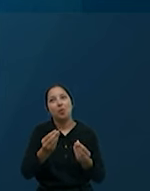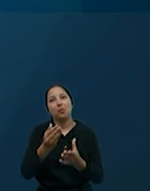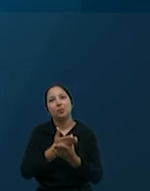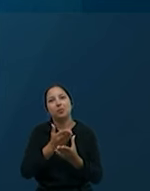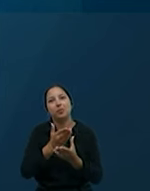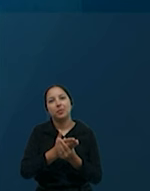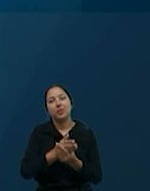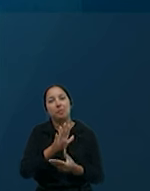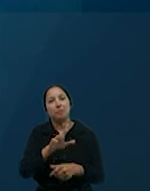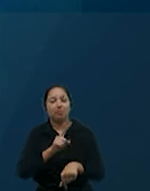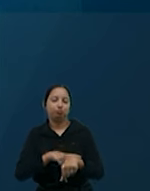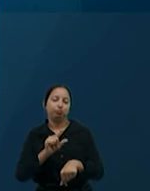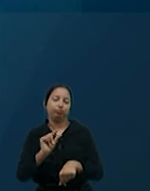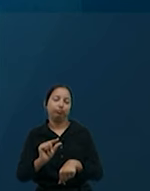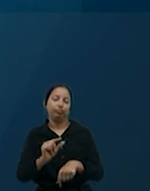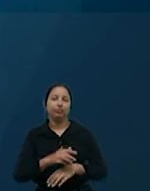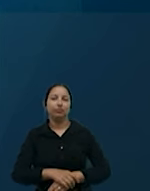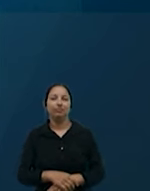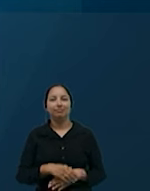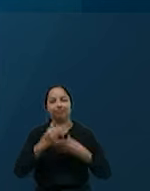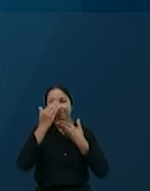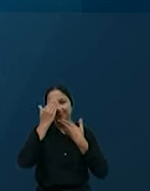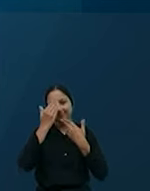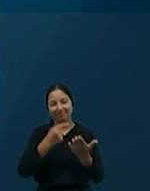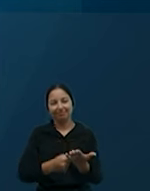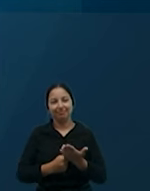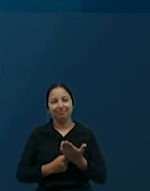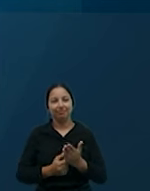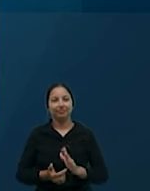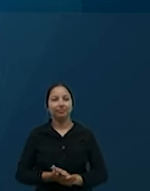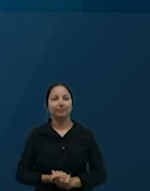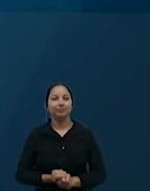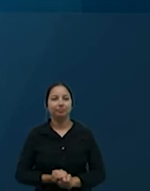a colaboração. Excelentíssima senhora presidente,